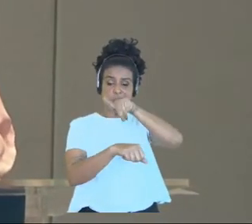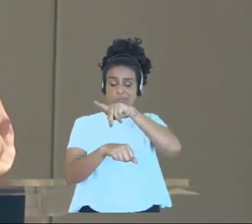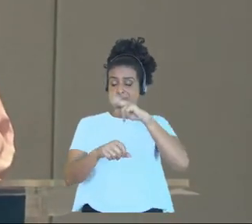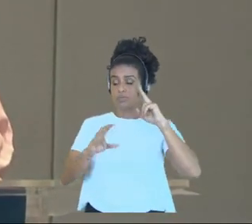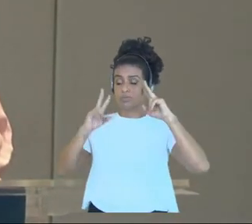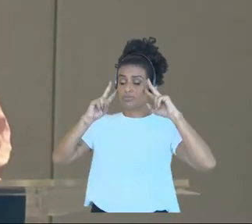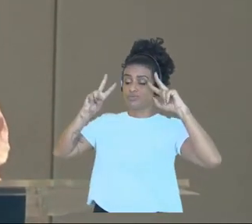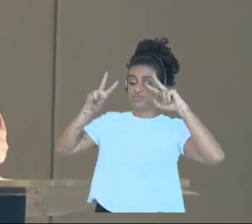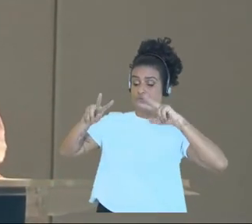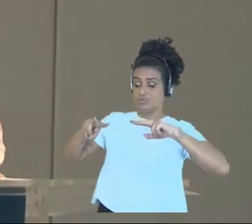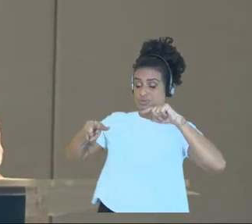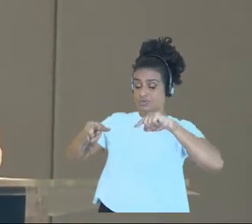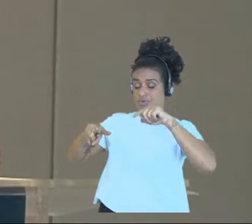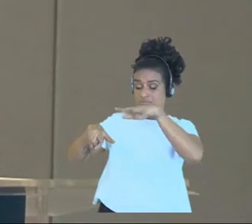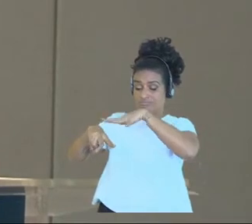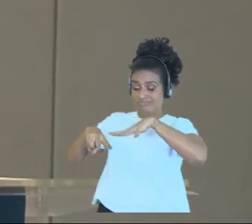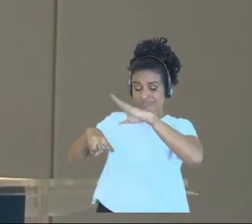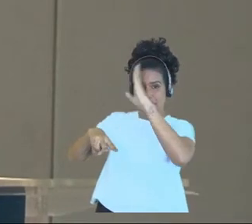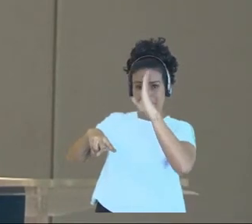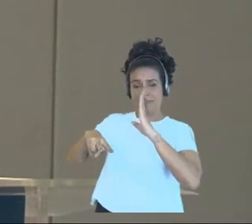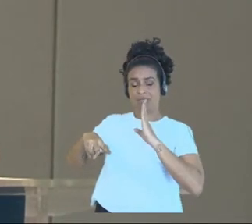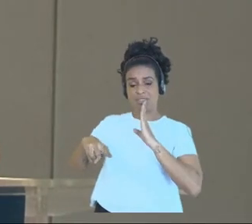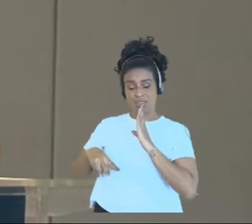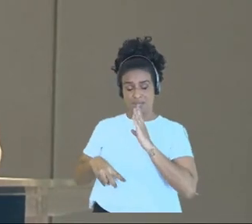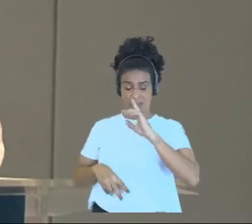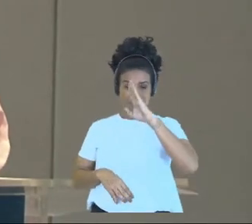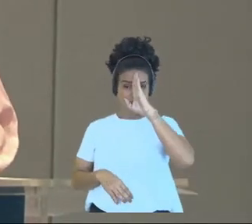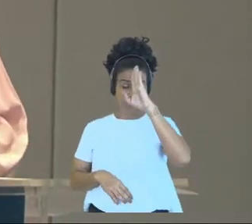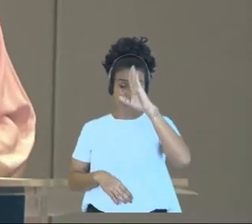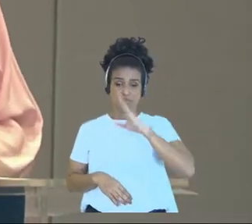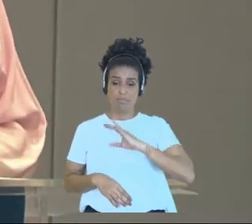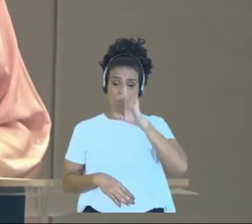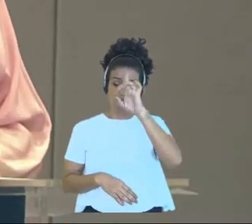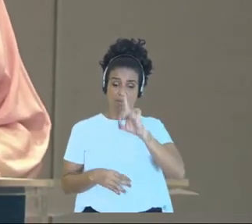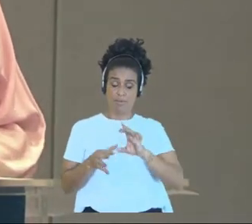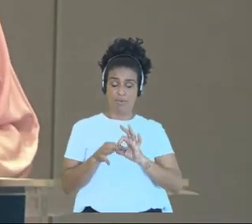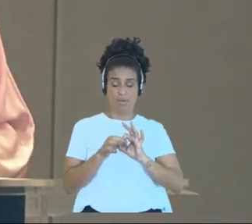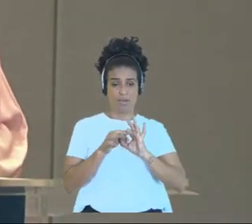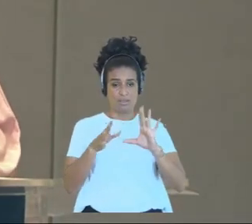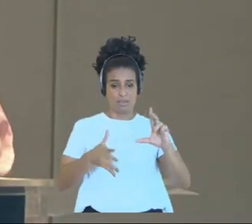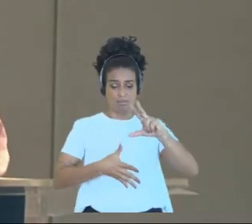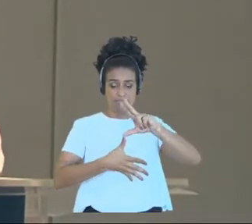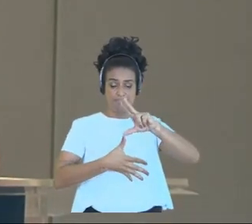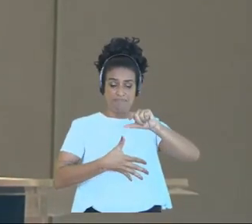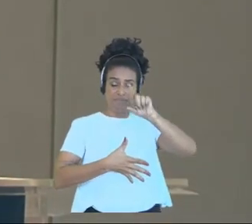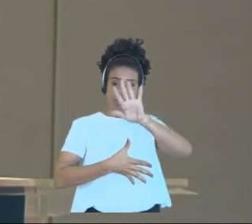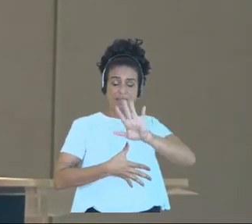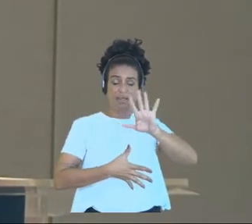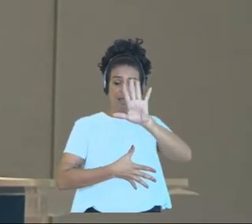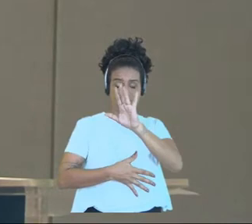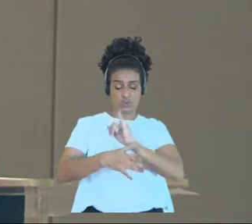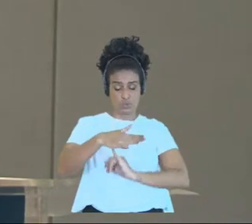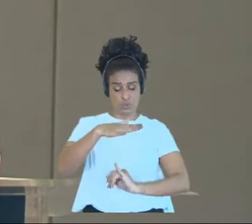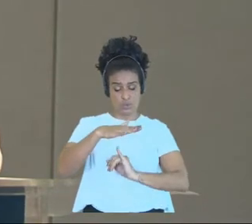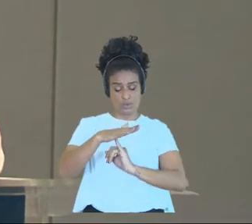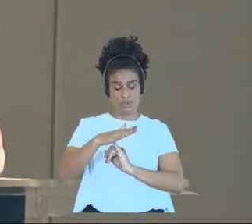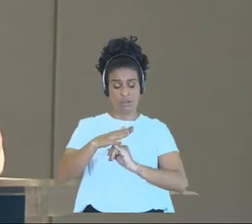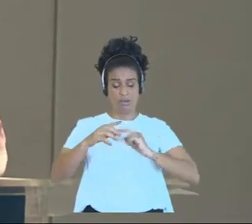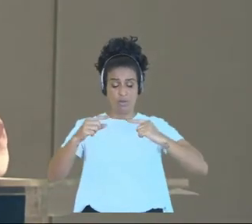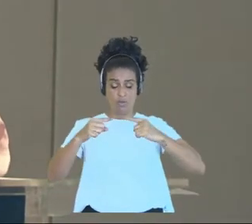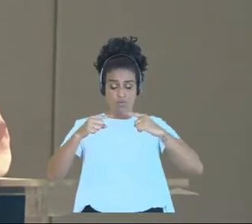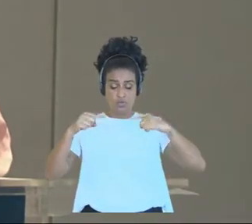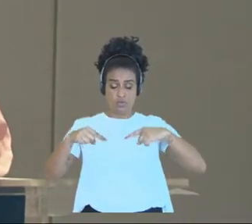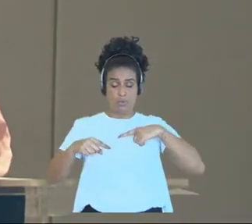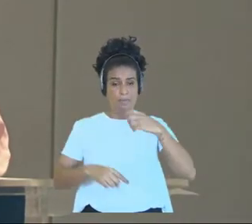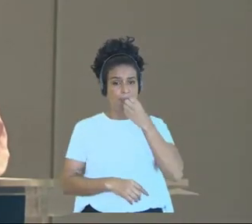o Brasil é a maior democracia da América Latina, com instituições que funcionam bem. Para o meu país,